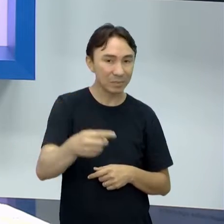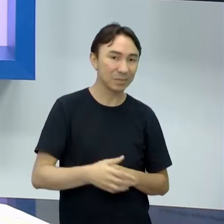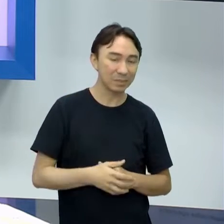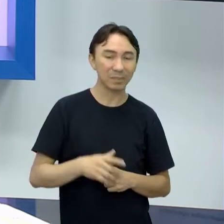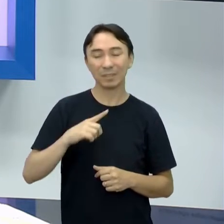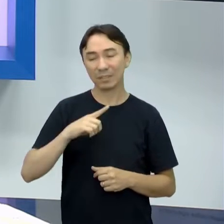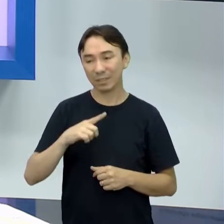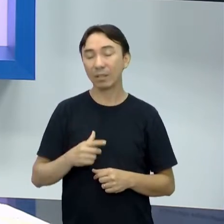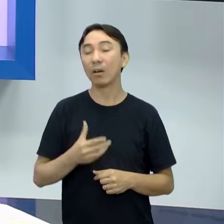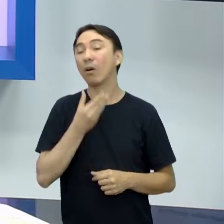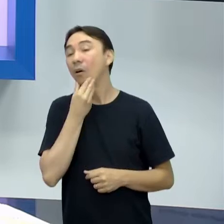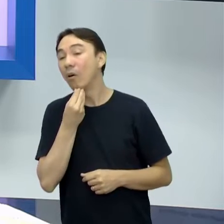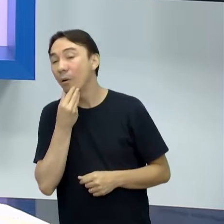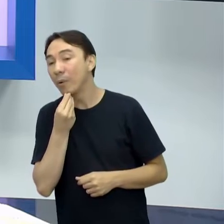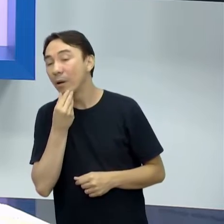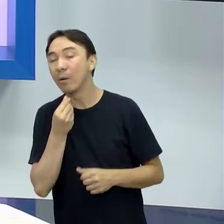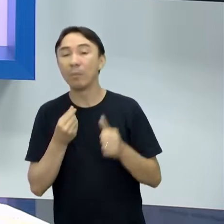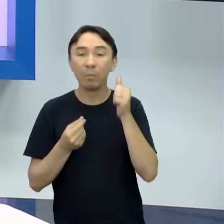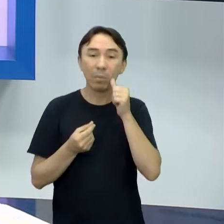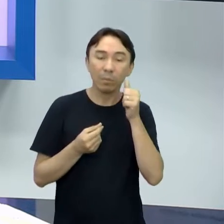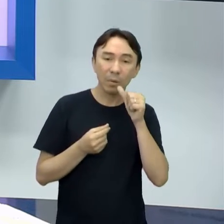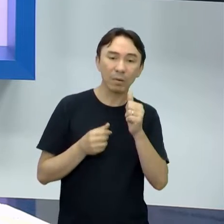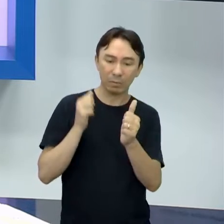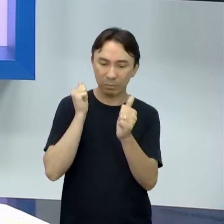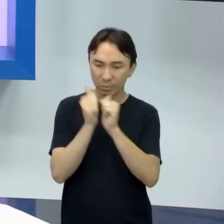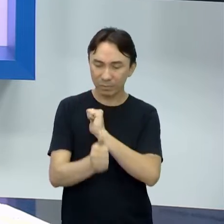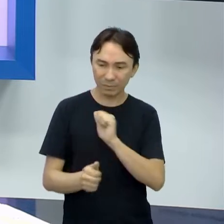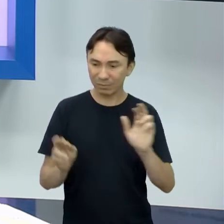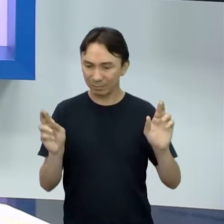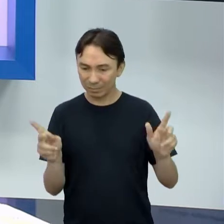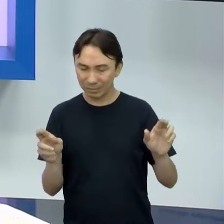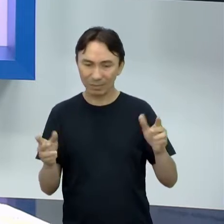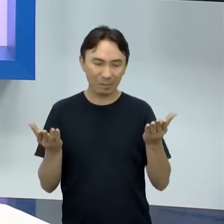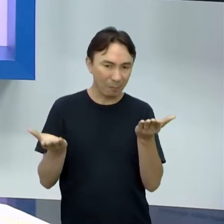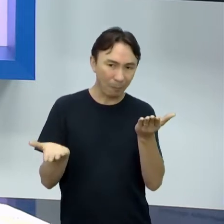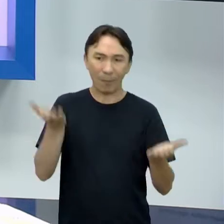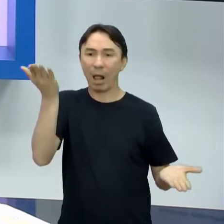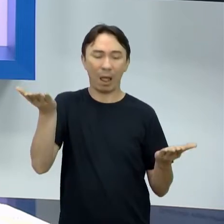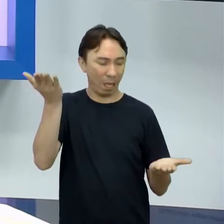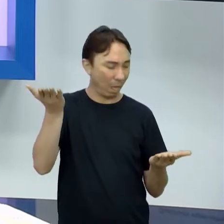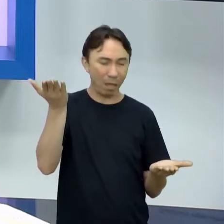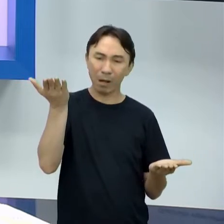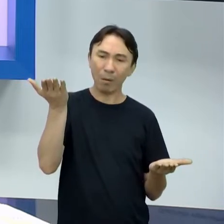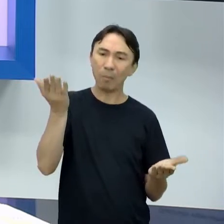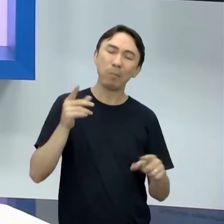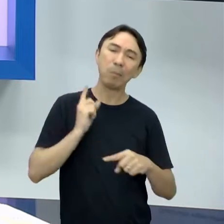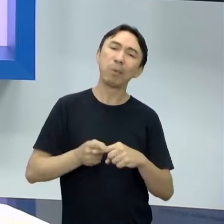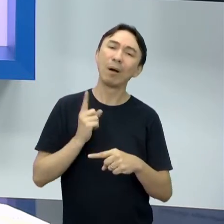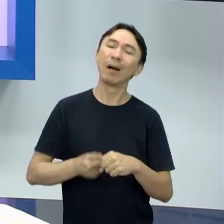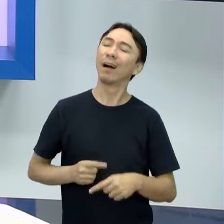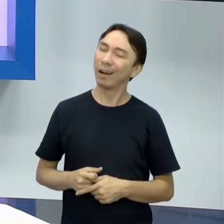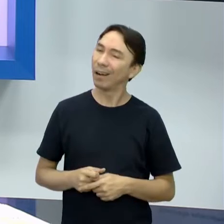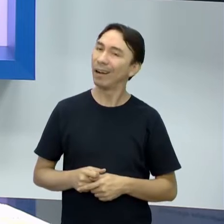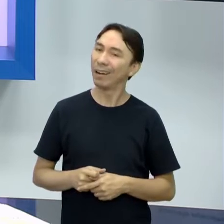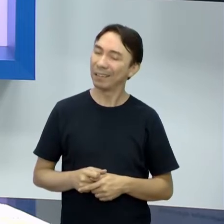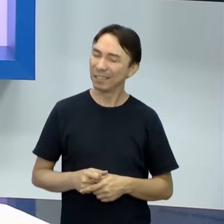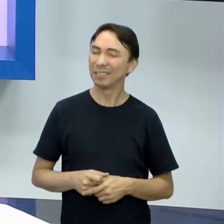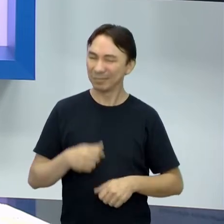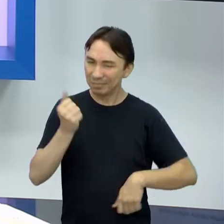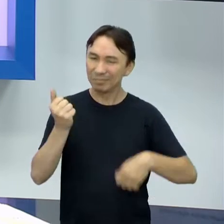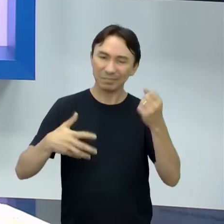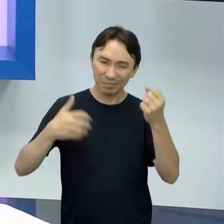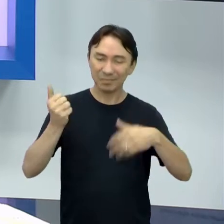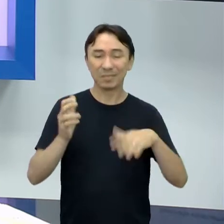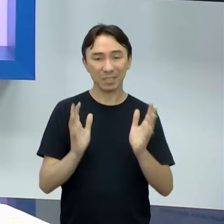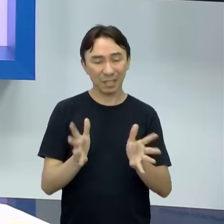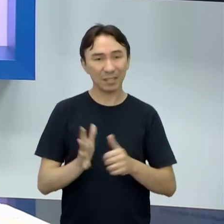modalidades masculina e feminina, por exemplo. Por quê? A gente já conversou bastante também sobre isso. E aí, questão da modalidade